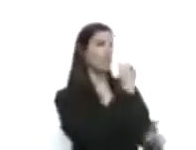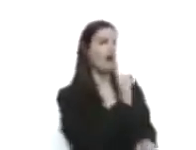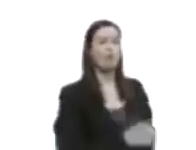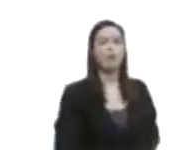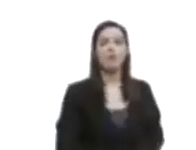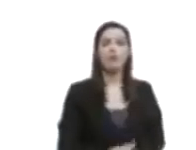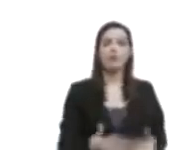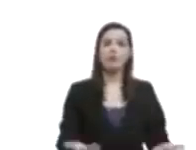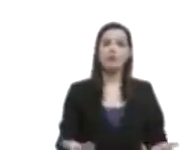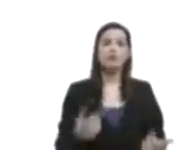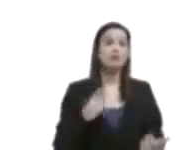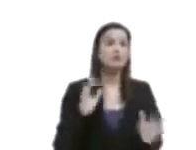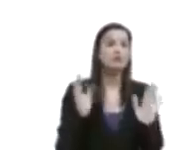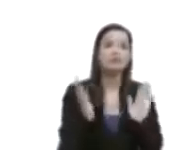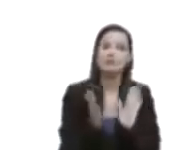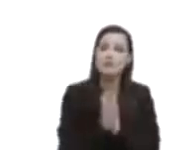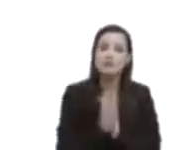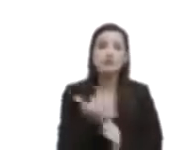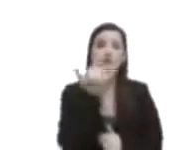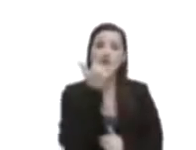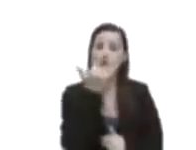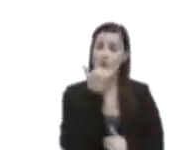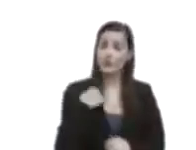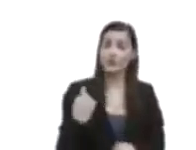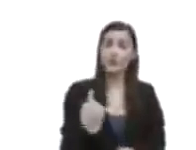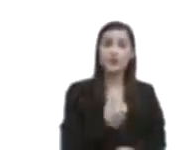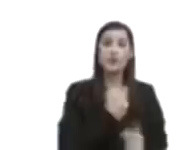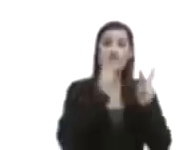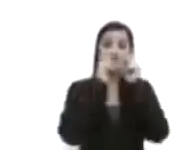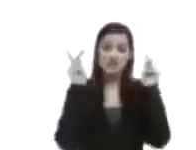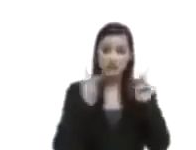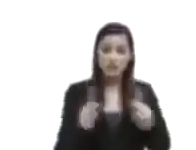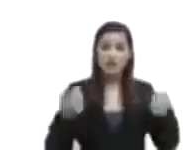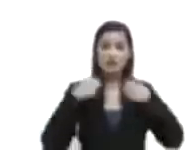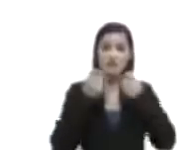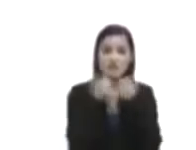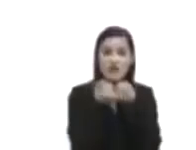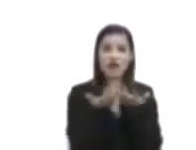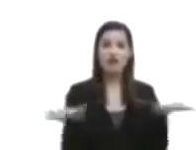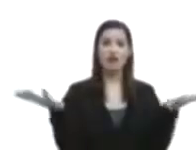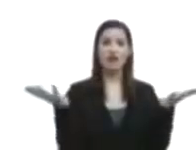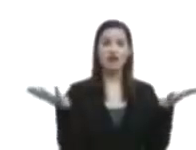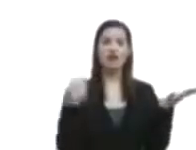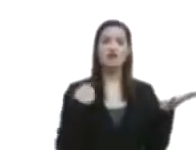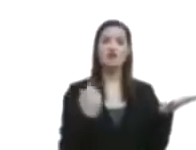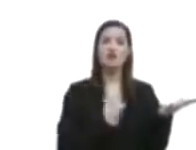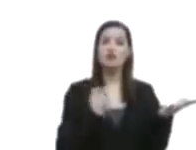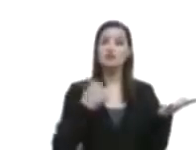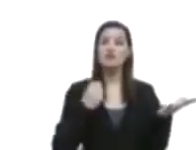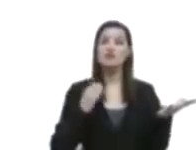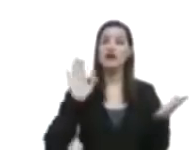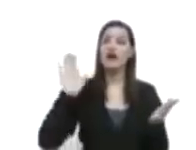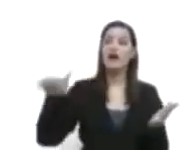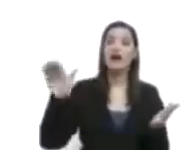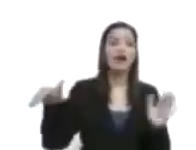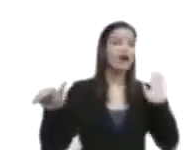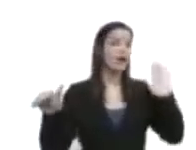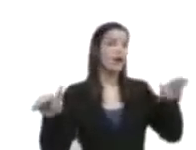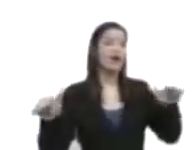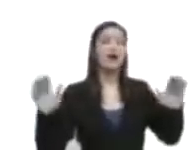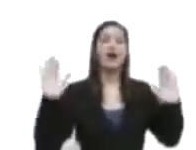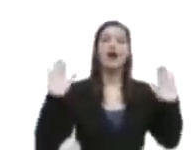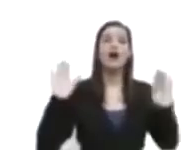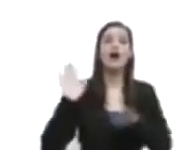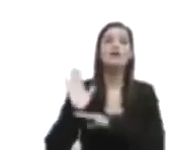somos agentes da paz, embaixadores da paz, promotores da paz, reconciliamos partes, apaziguamos